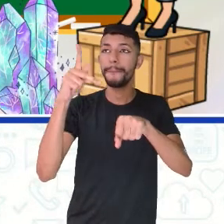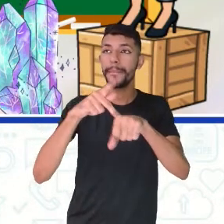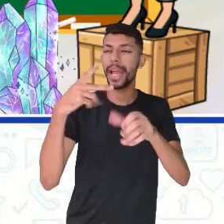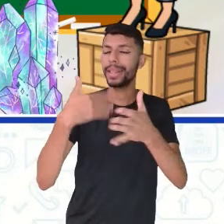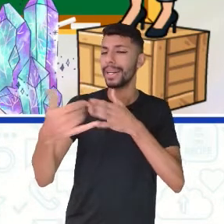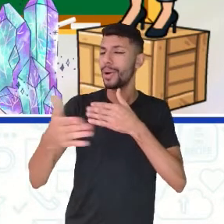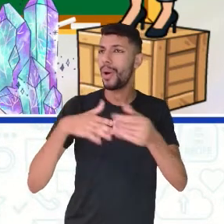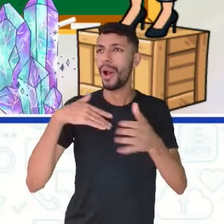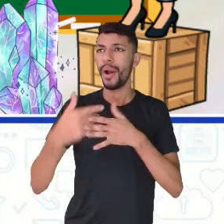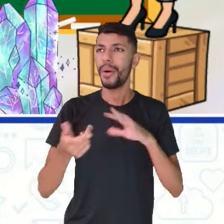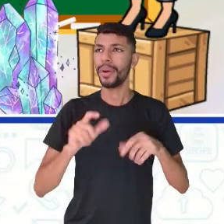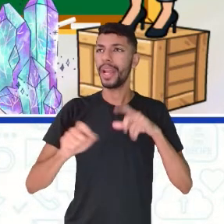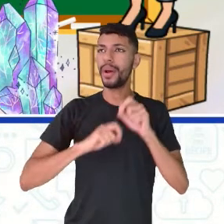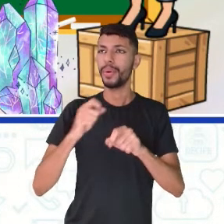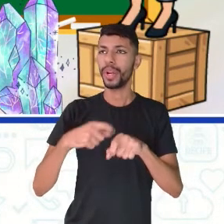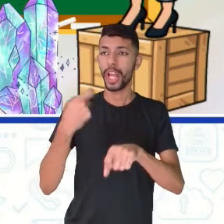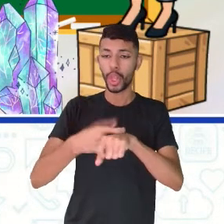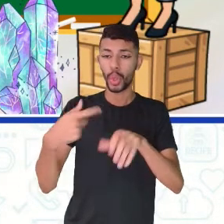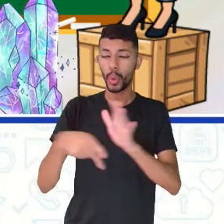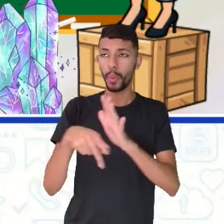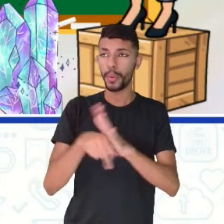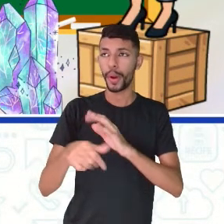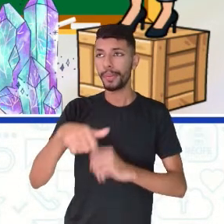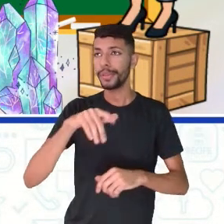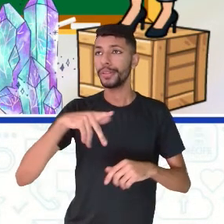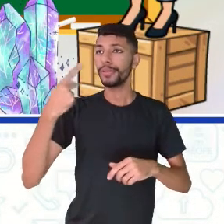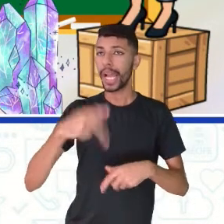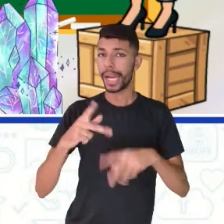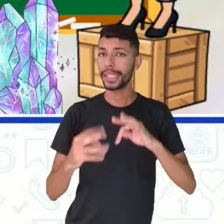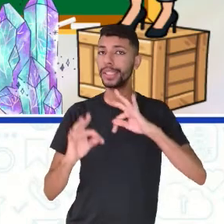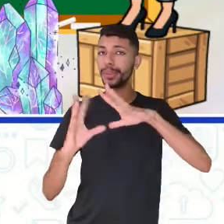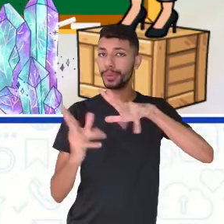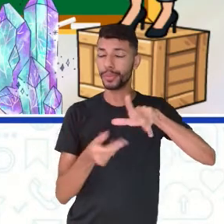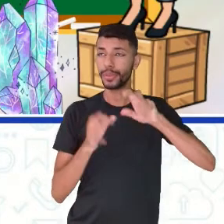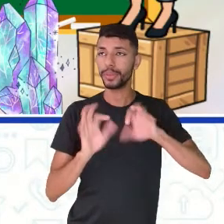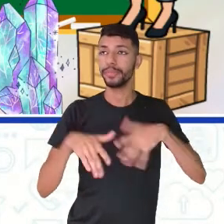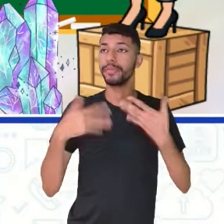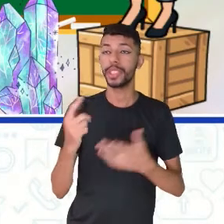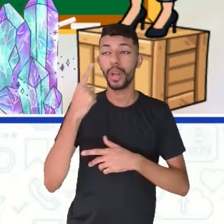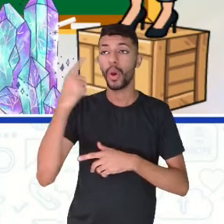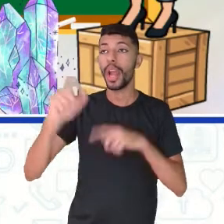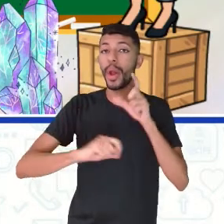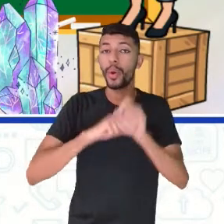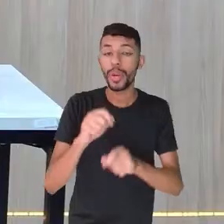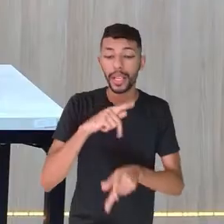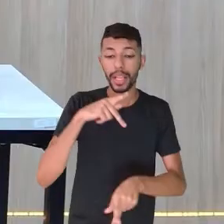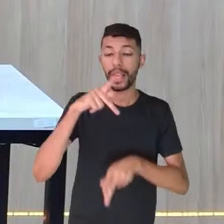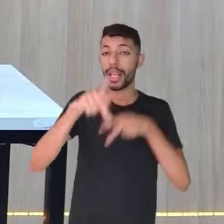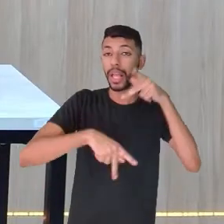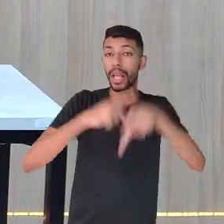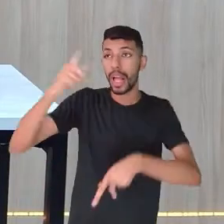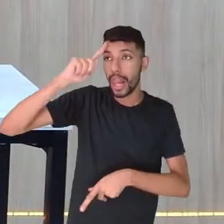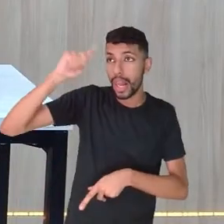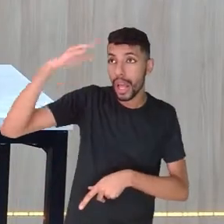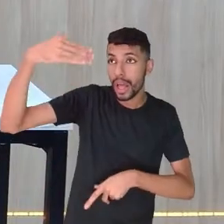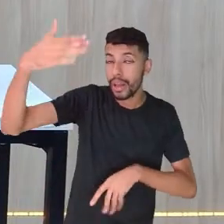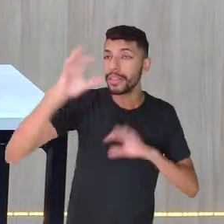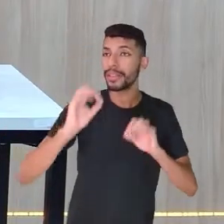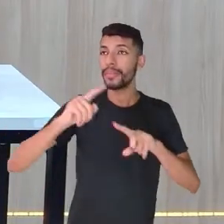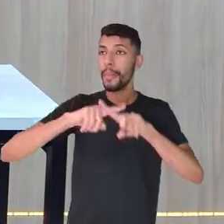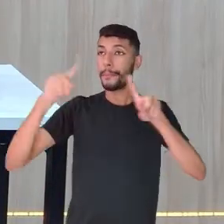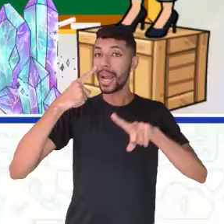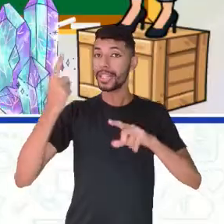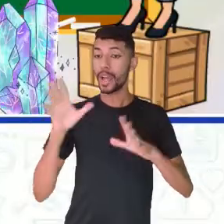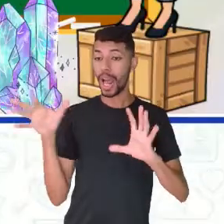da crosta terrestre. Então, aí a gente está vendo aí que é uma linguagem popular, né, no dia a dia. Porém, gente,